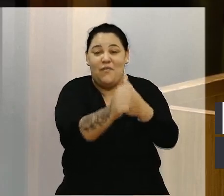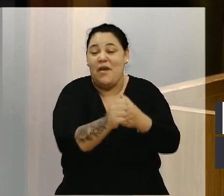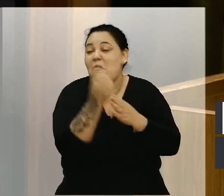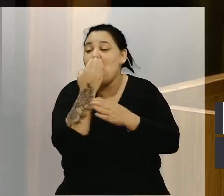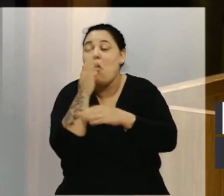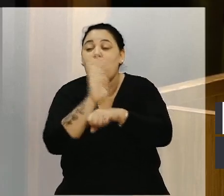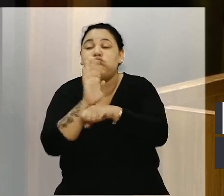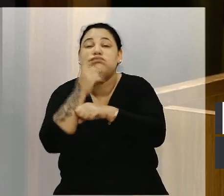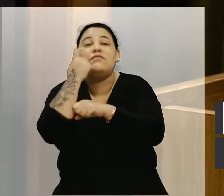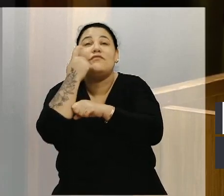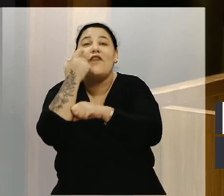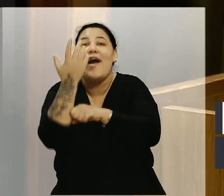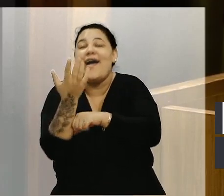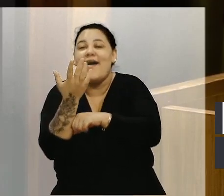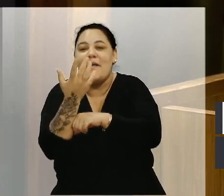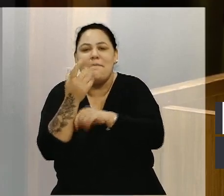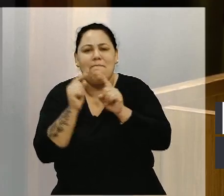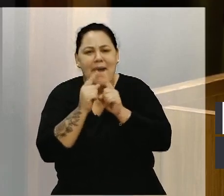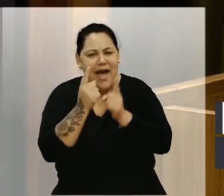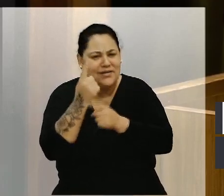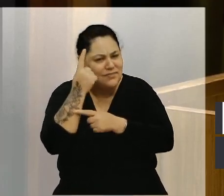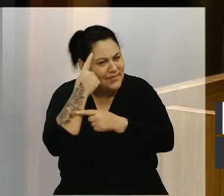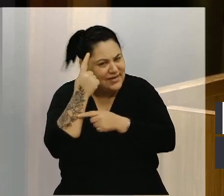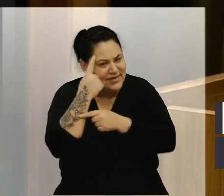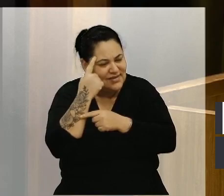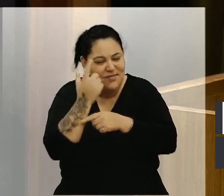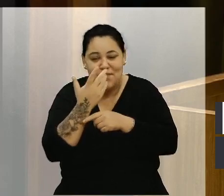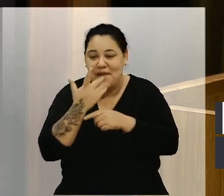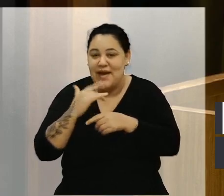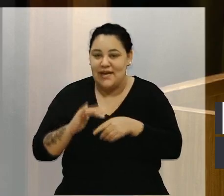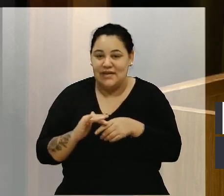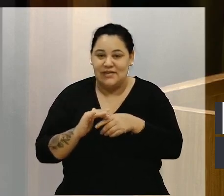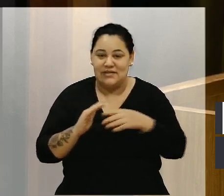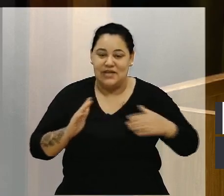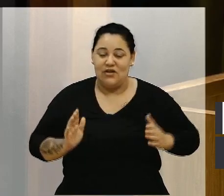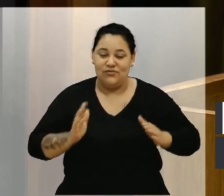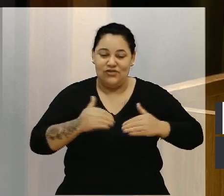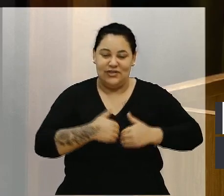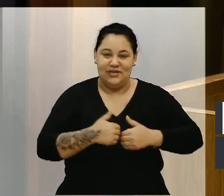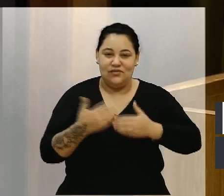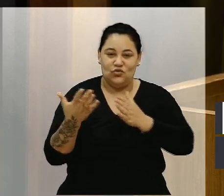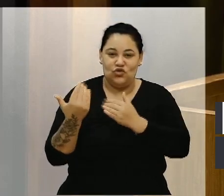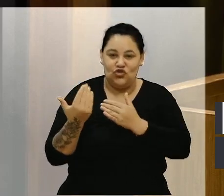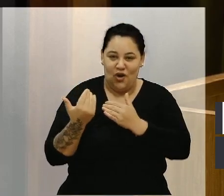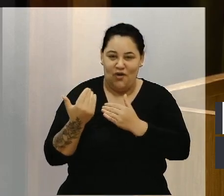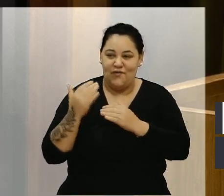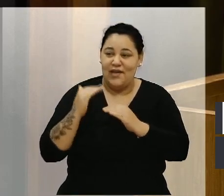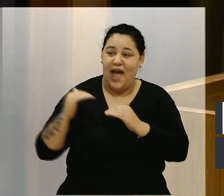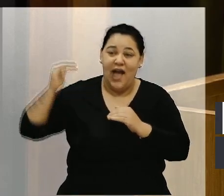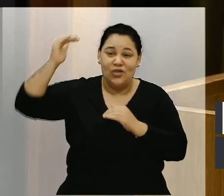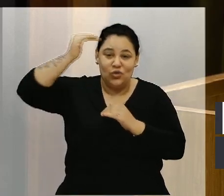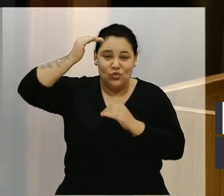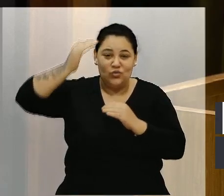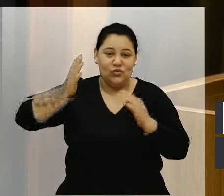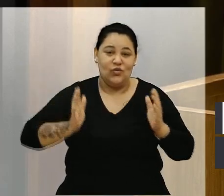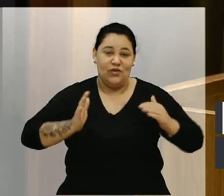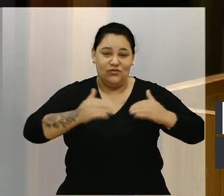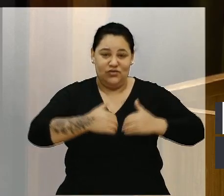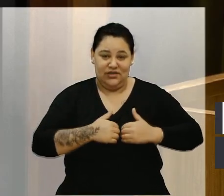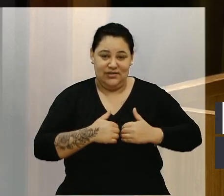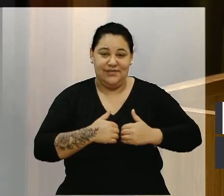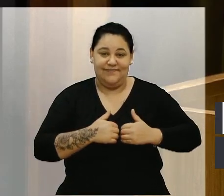filme. Mas pensem para uma criança autista, para um jovem autista, para um adulto autista que